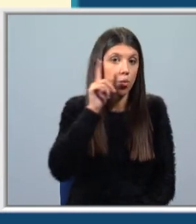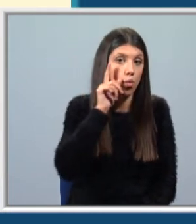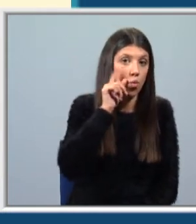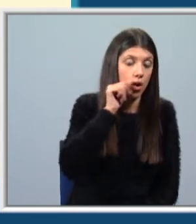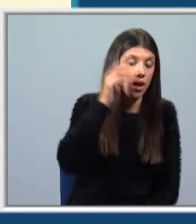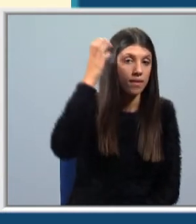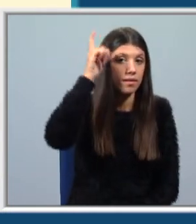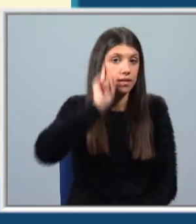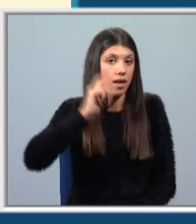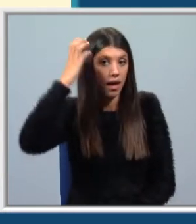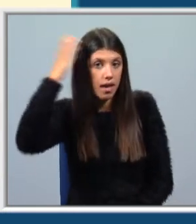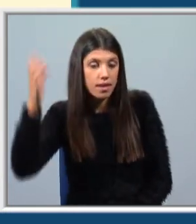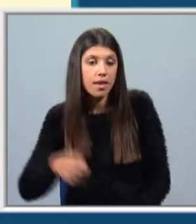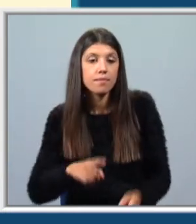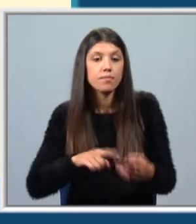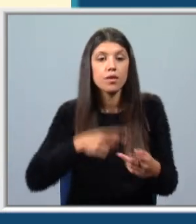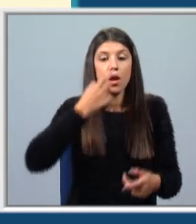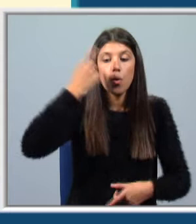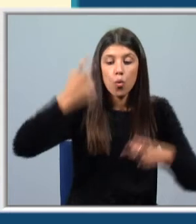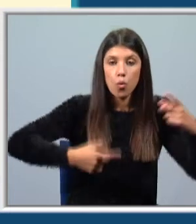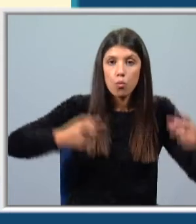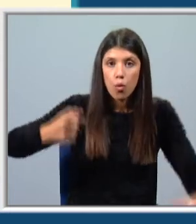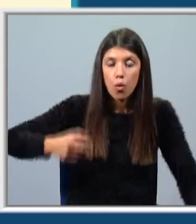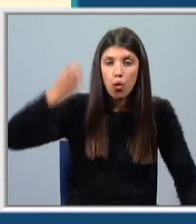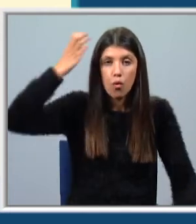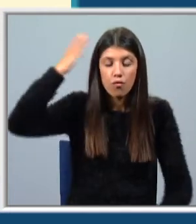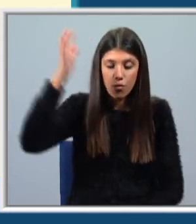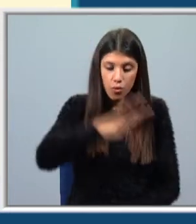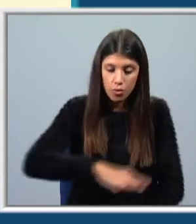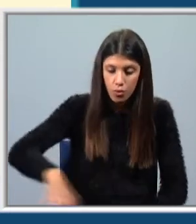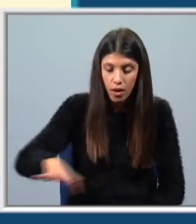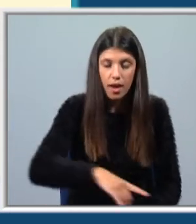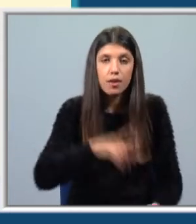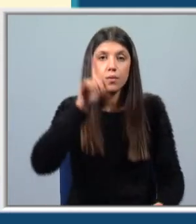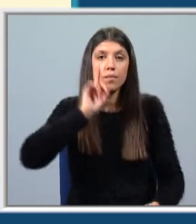o povo do reino, a cozinheira,